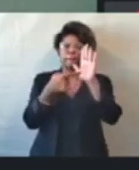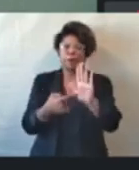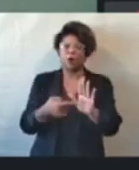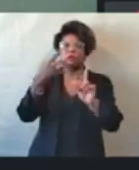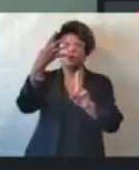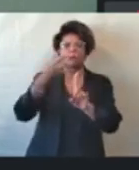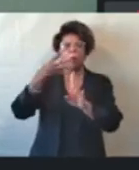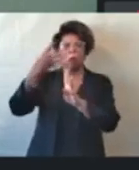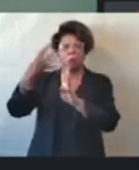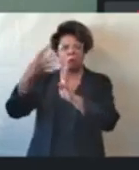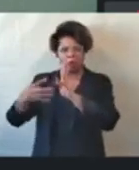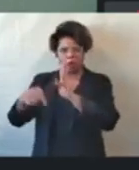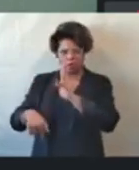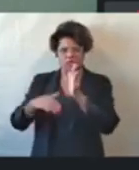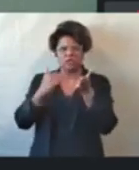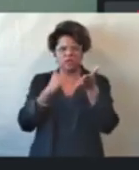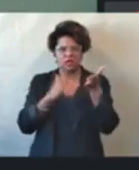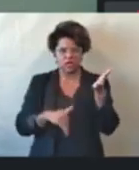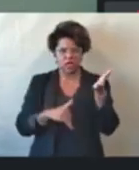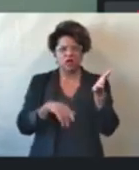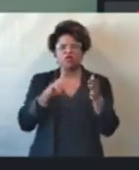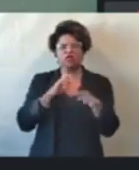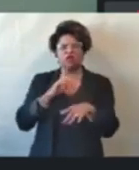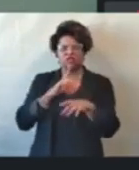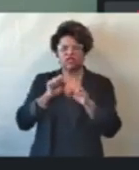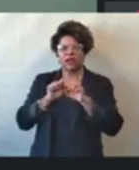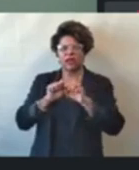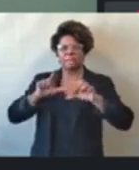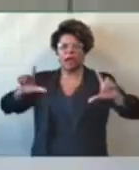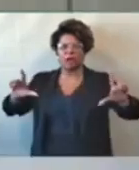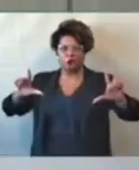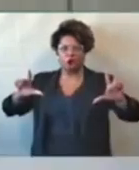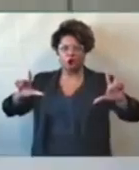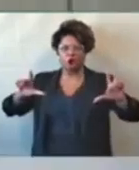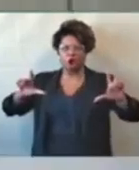Bruno, você tem ela explodida, tipo, em nível 3?